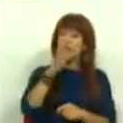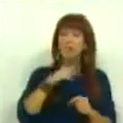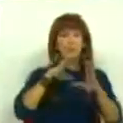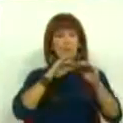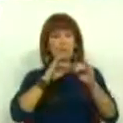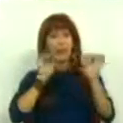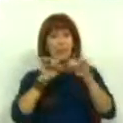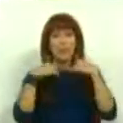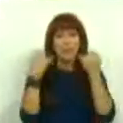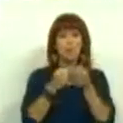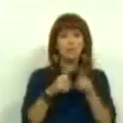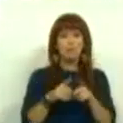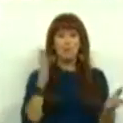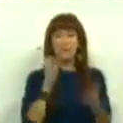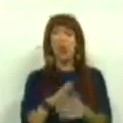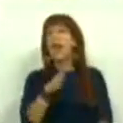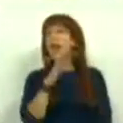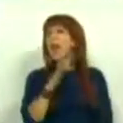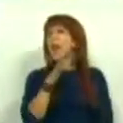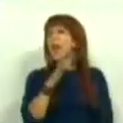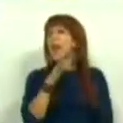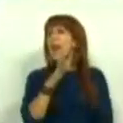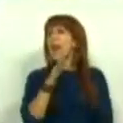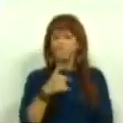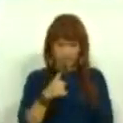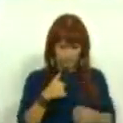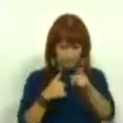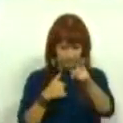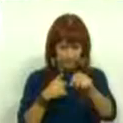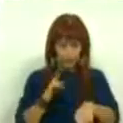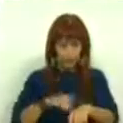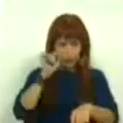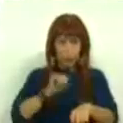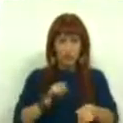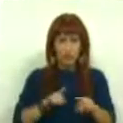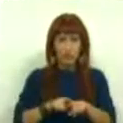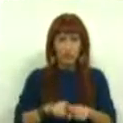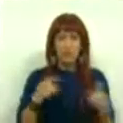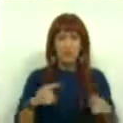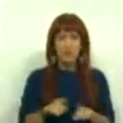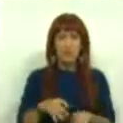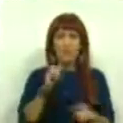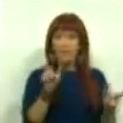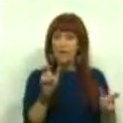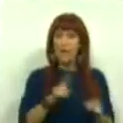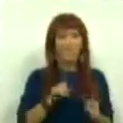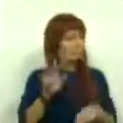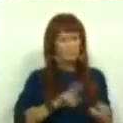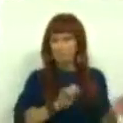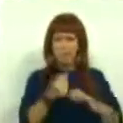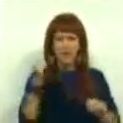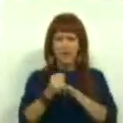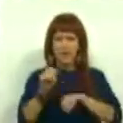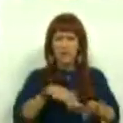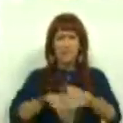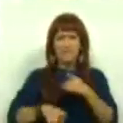de diálogo social era pura retórica. Pois bem, no momento em que passamos das palavras aos atos,